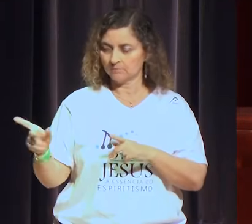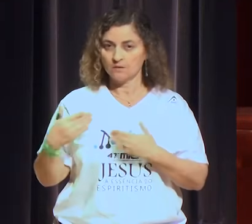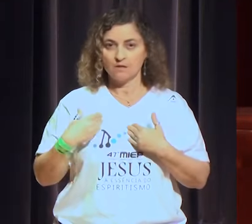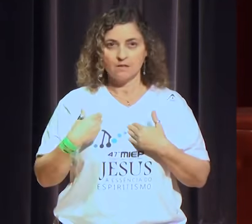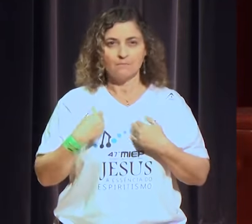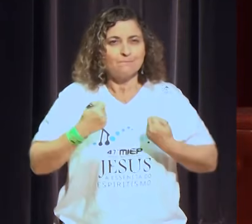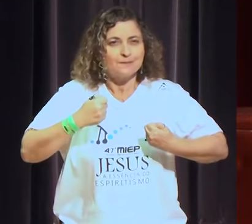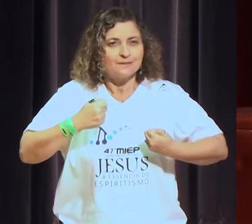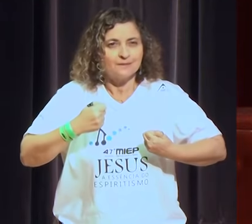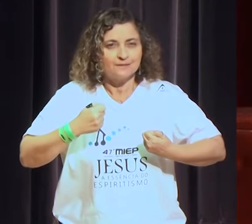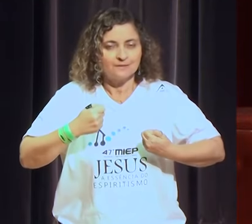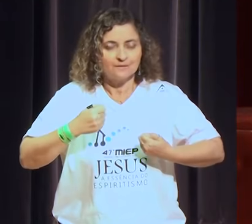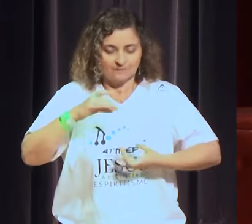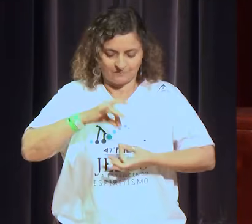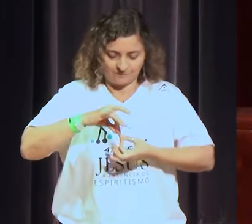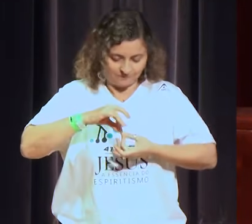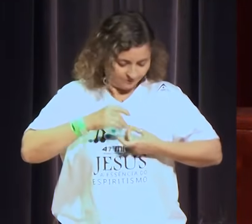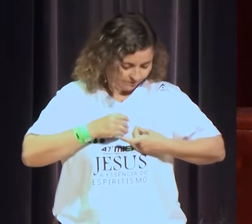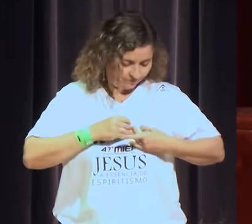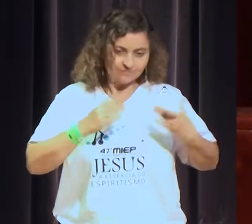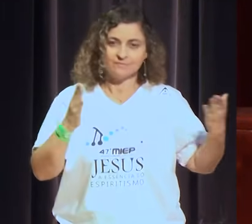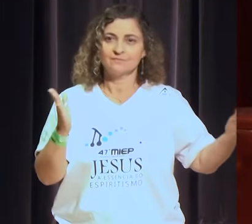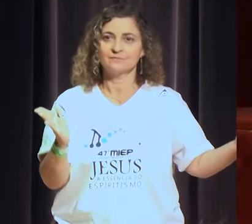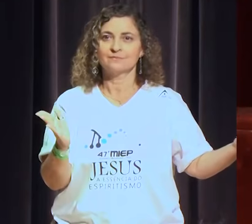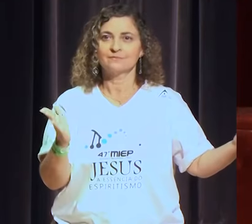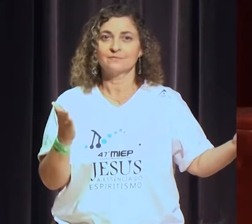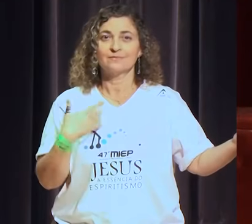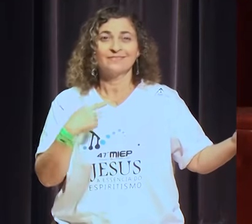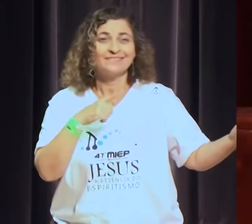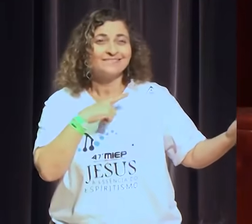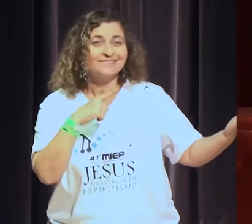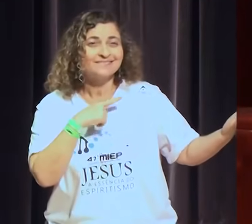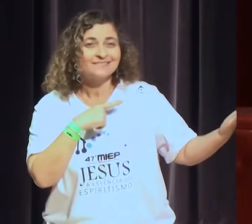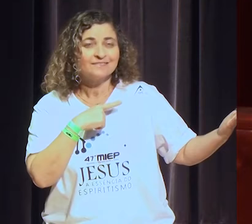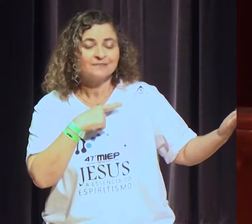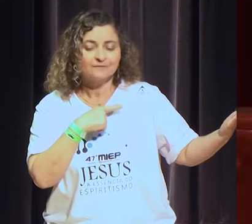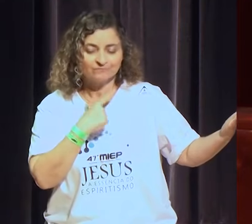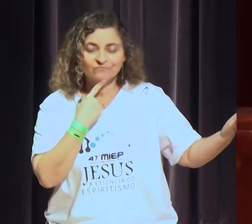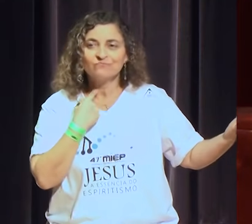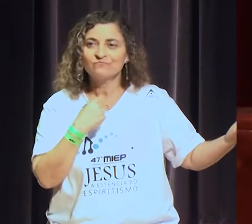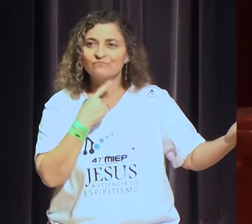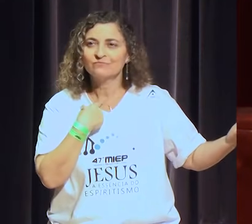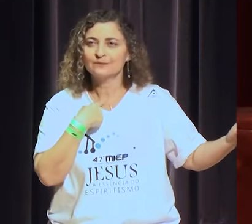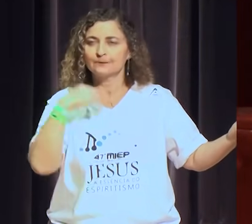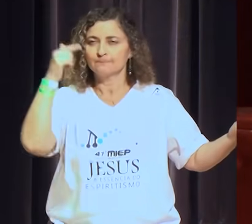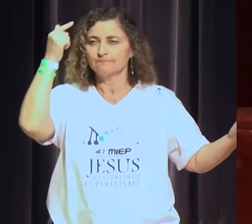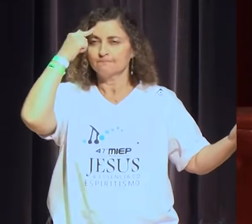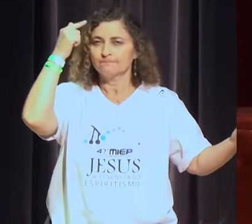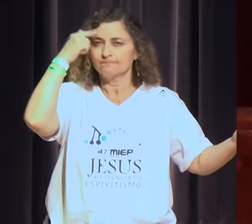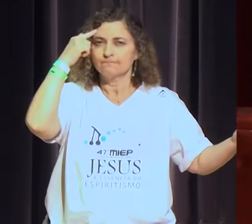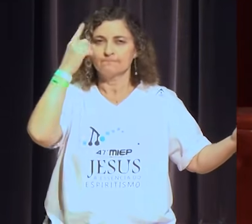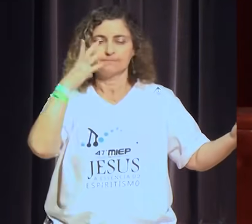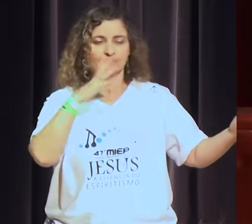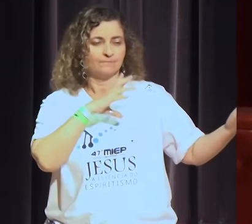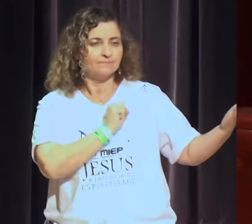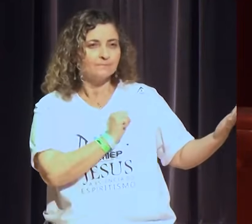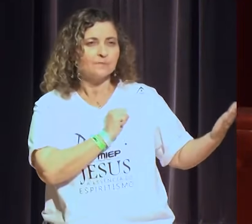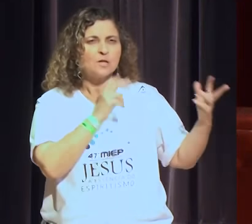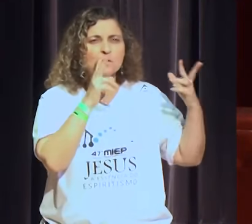aberta, se você tem capacidade de amar e entender o outro, como uma mãe,